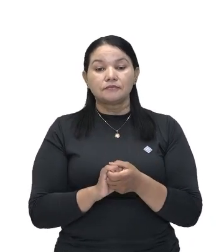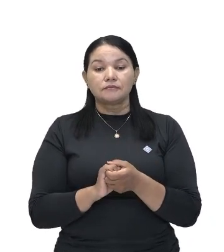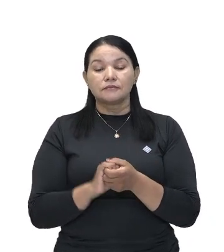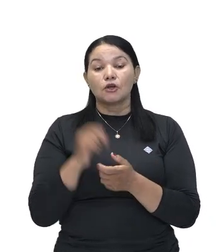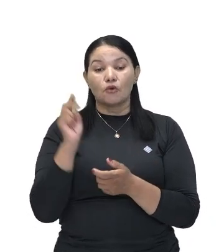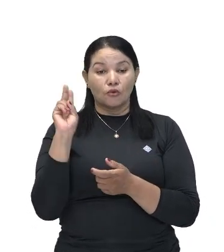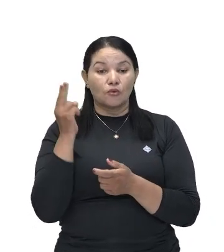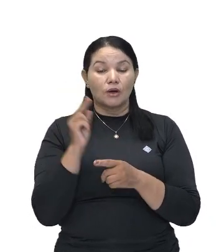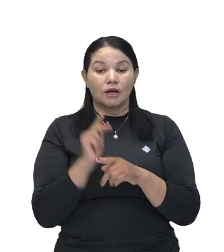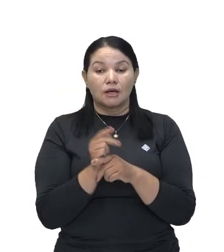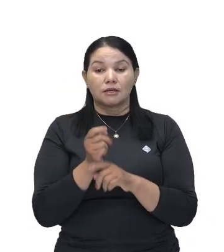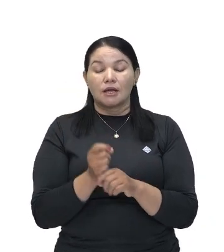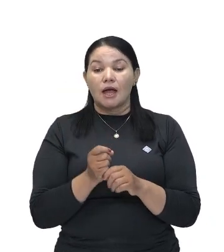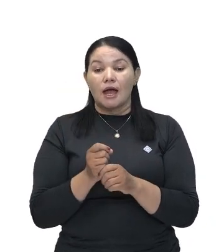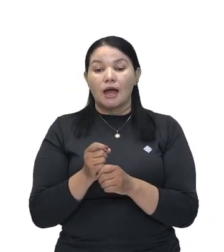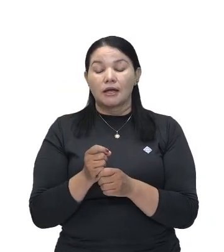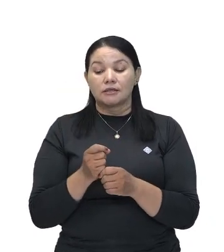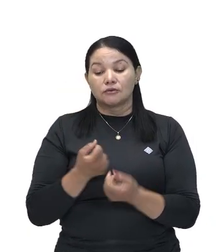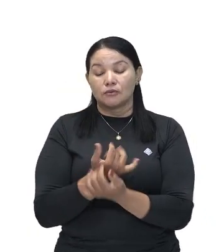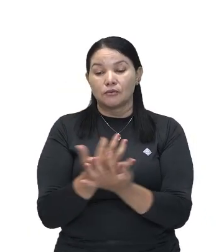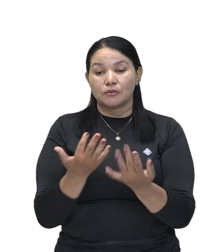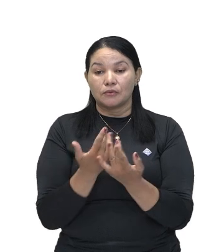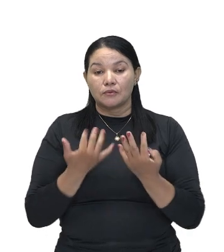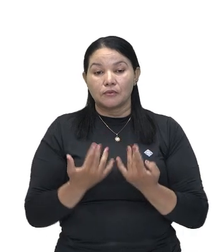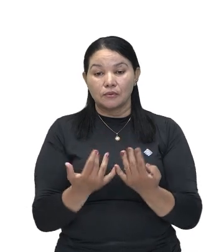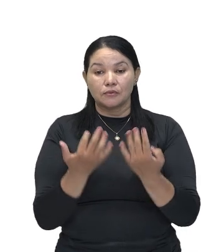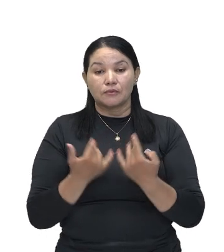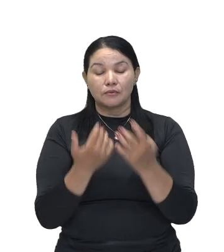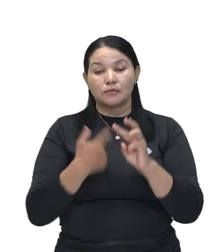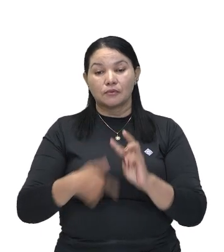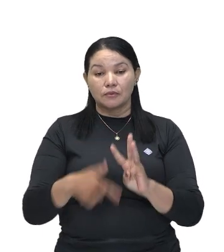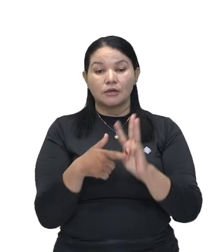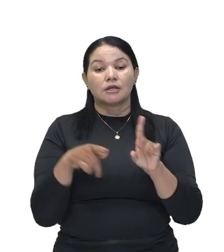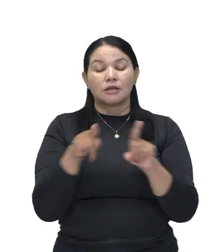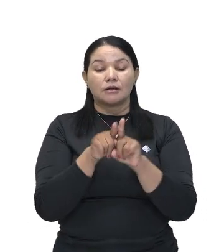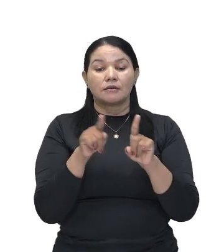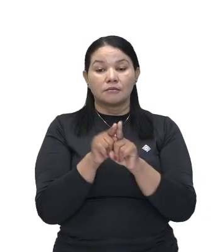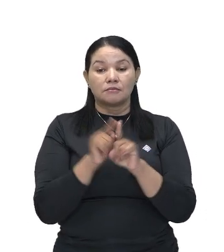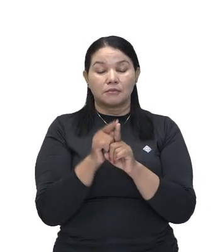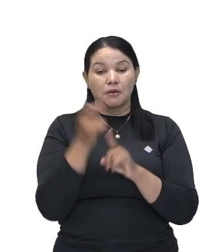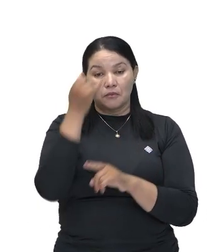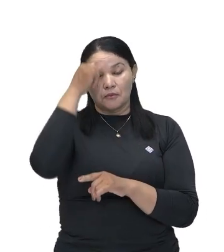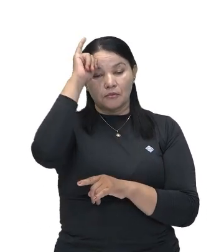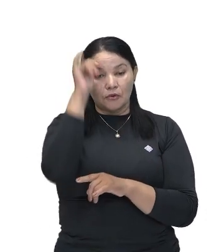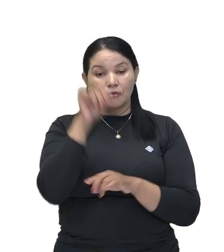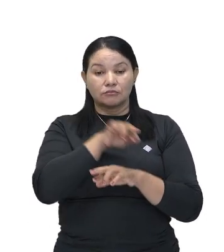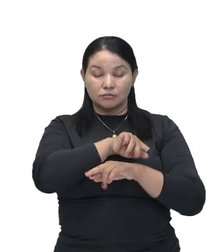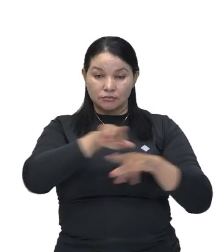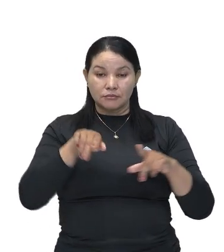grande produção de cereais e também a criação de gado bovino e